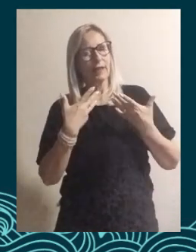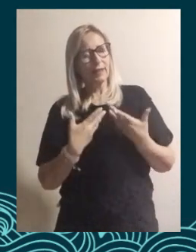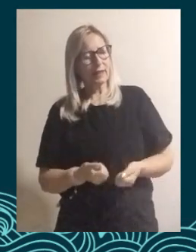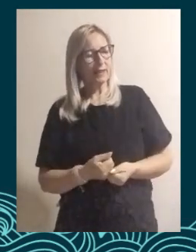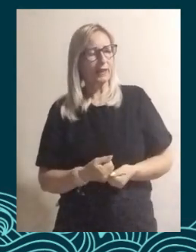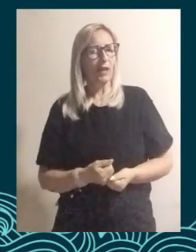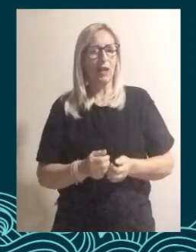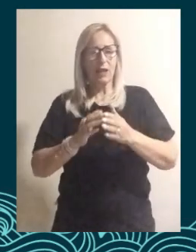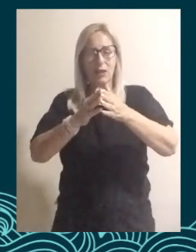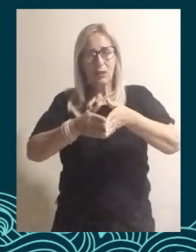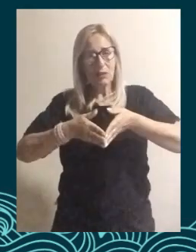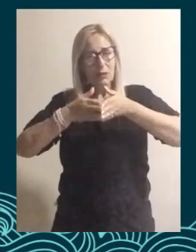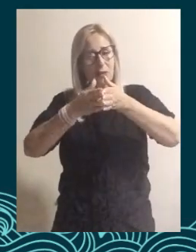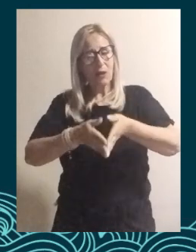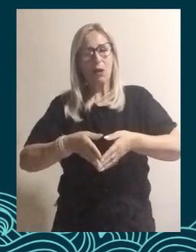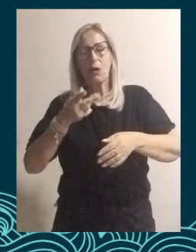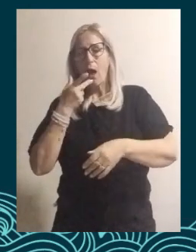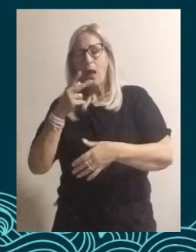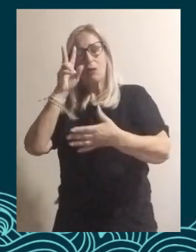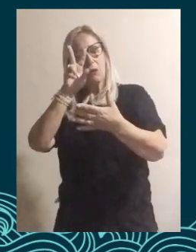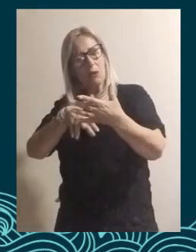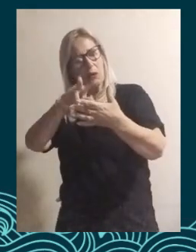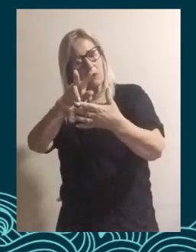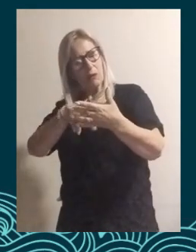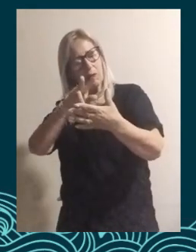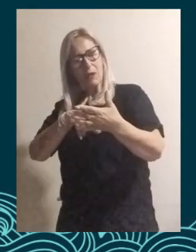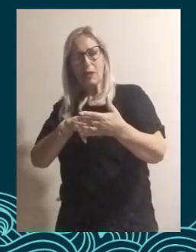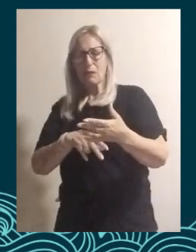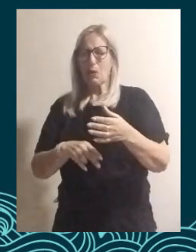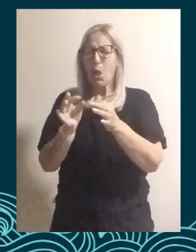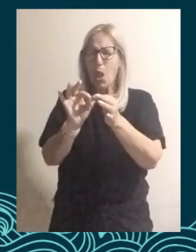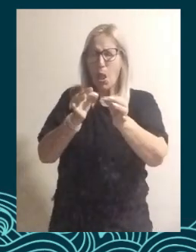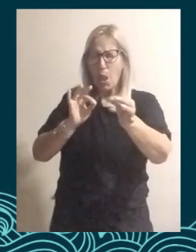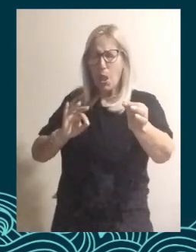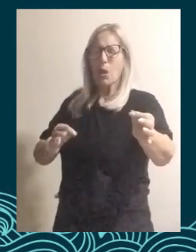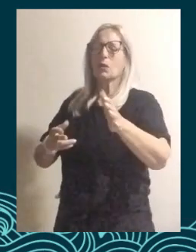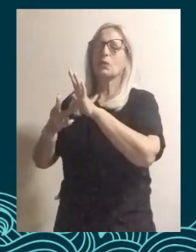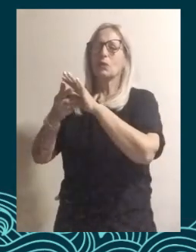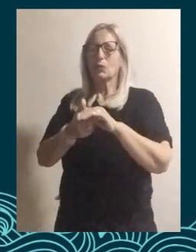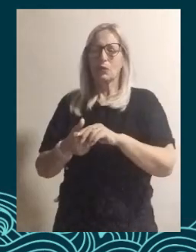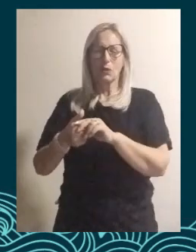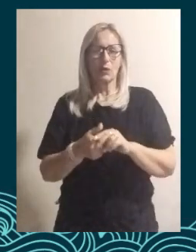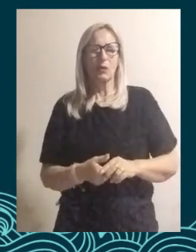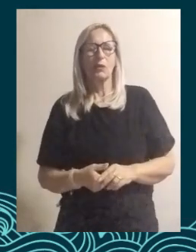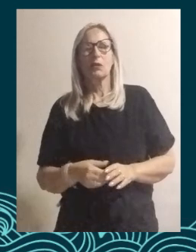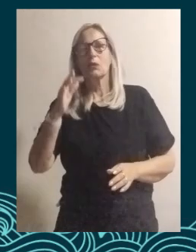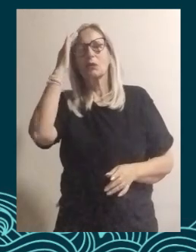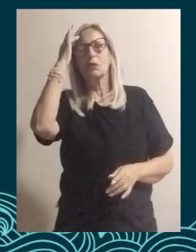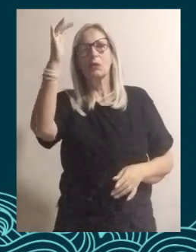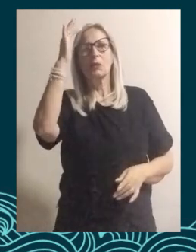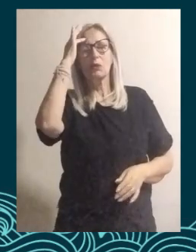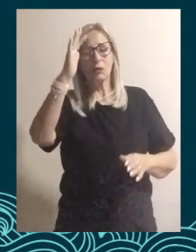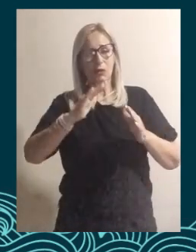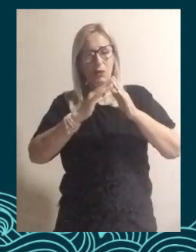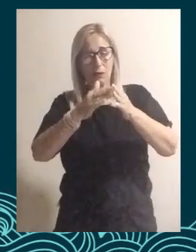a pandemia, acho que você estava indo em busca, né? A gente leu o livro, Mil Milhas, nesse livro, estava indo em busca